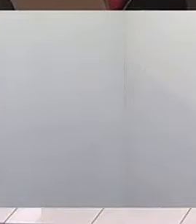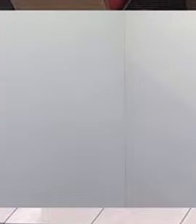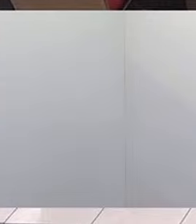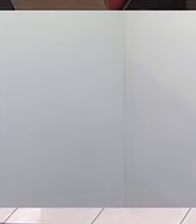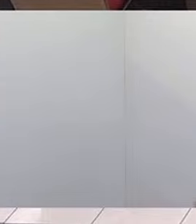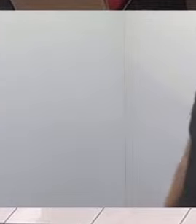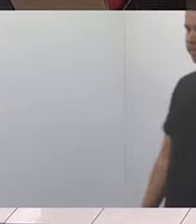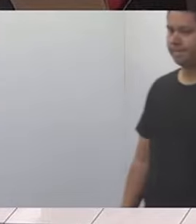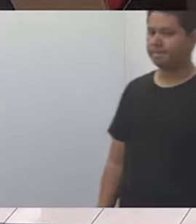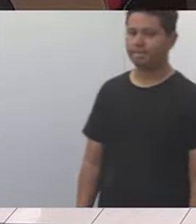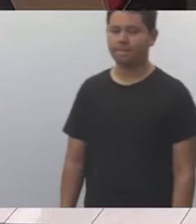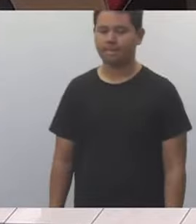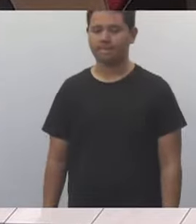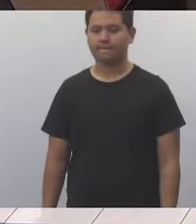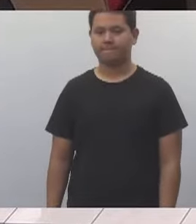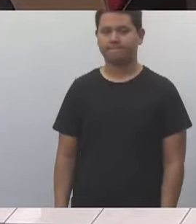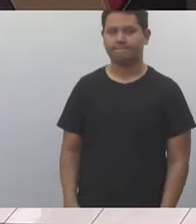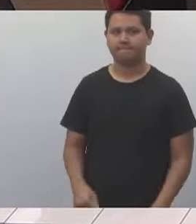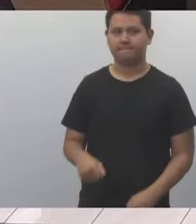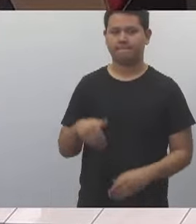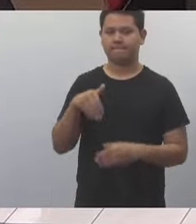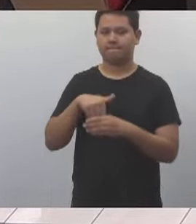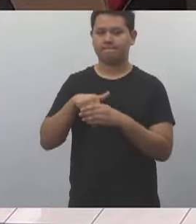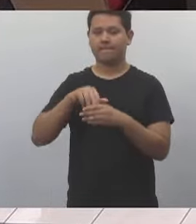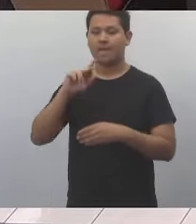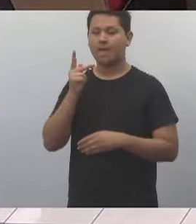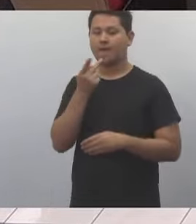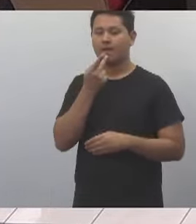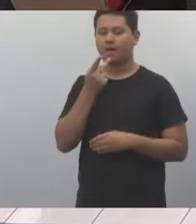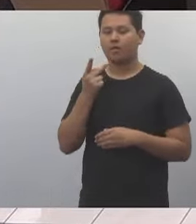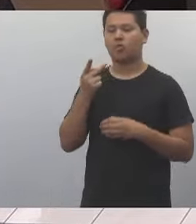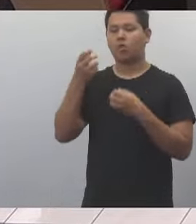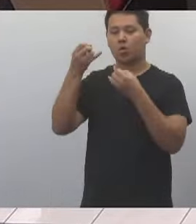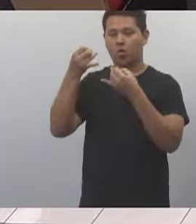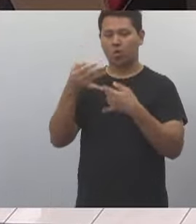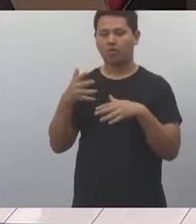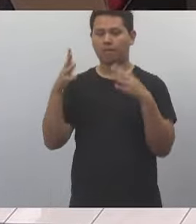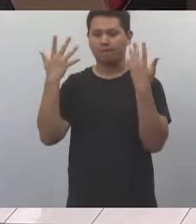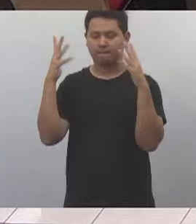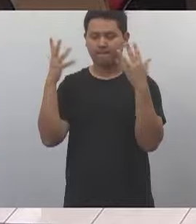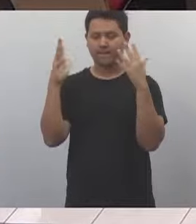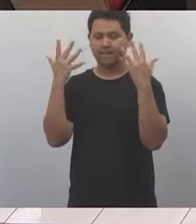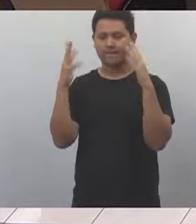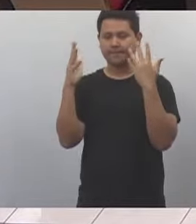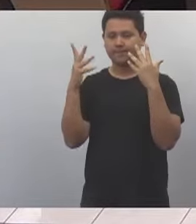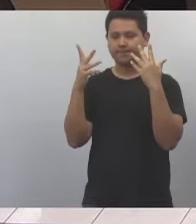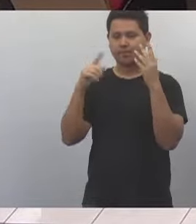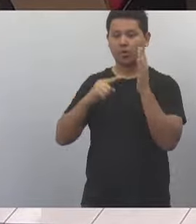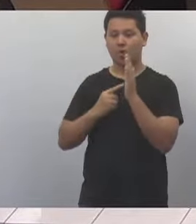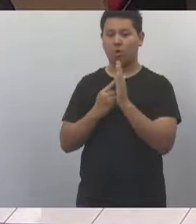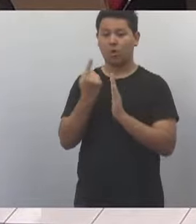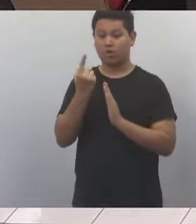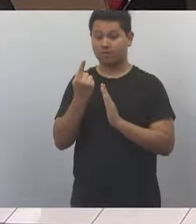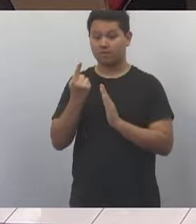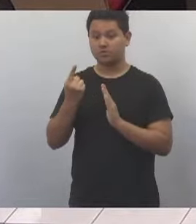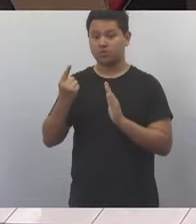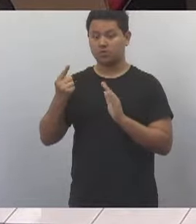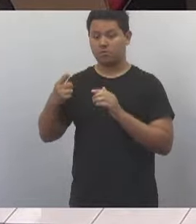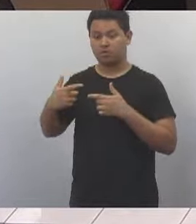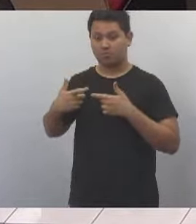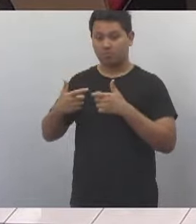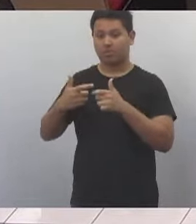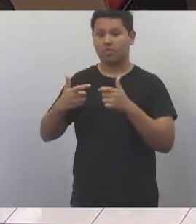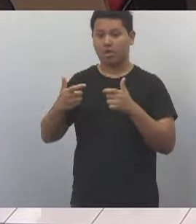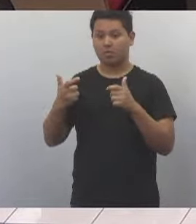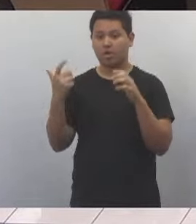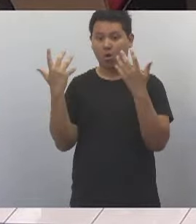Como voto, vereador Hernani Barreto. Justificando o voto, parabéns, vereador Abner. Mais uma vez, é uma conquista para todos nós,